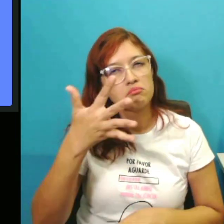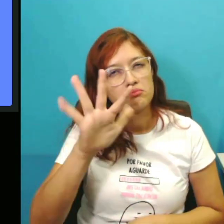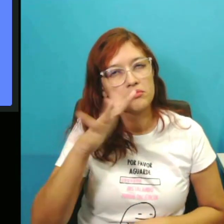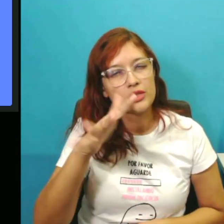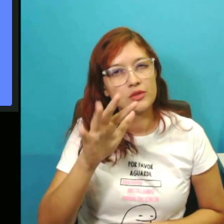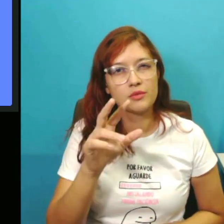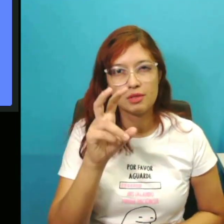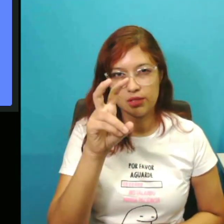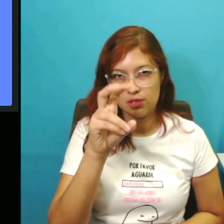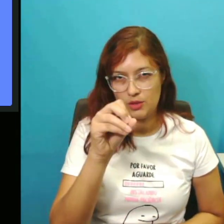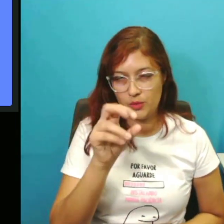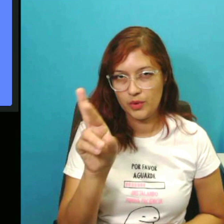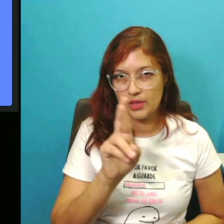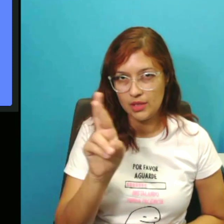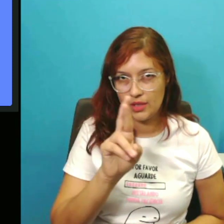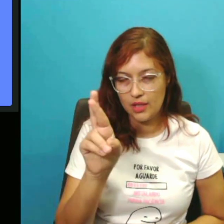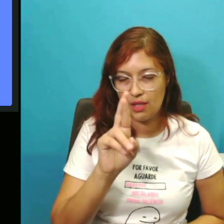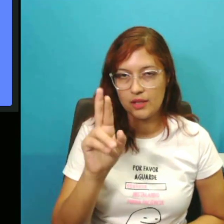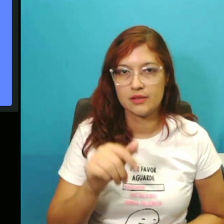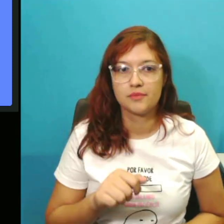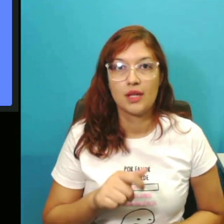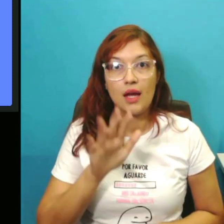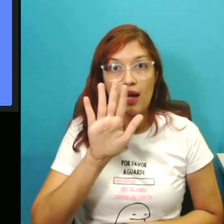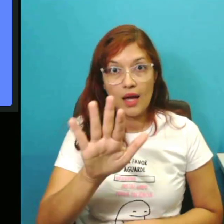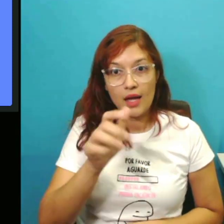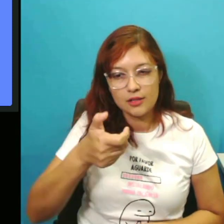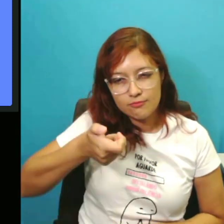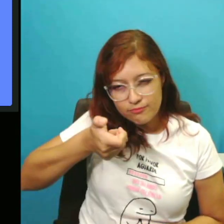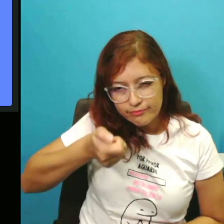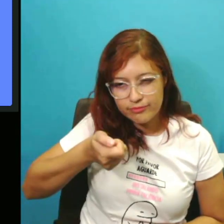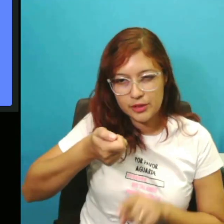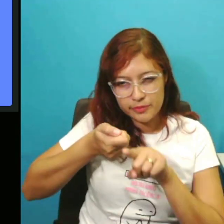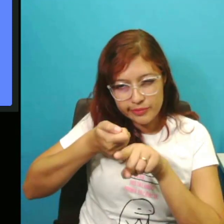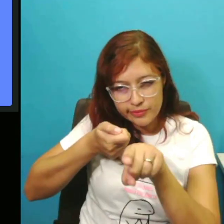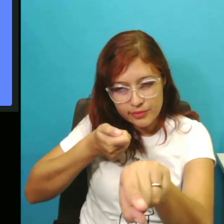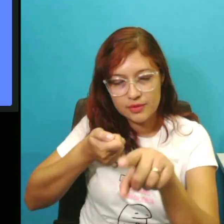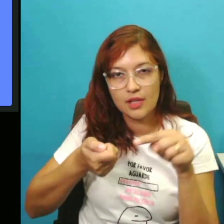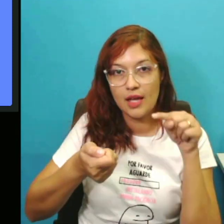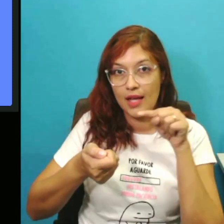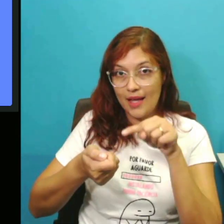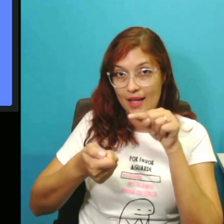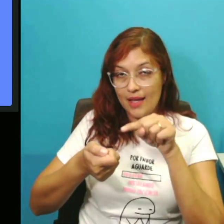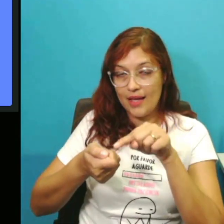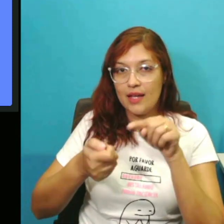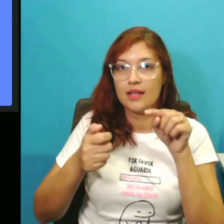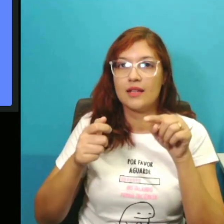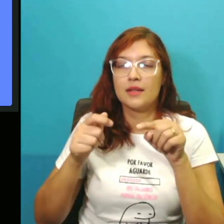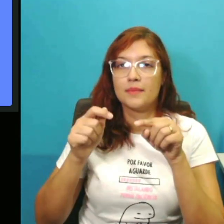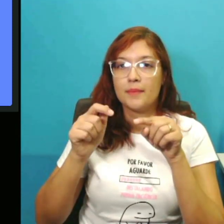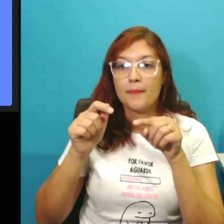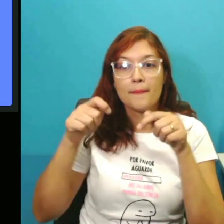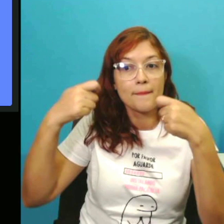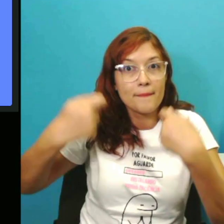e foi encontrado por aproximadamente R$ 50. Esse laser